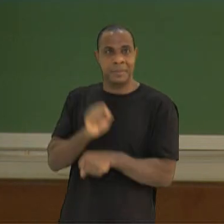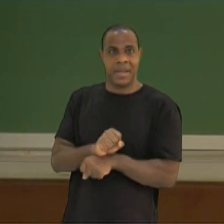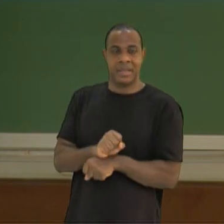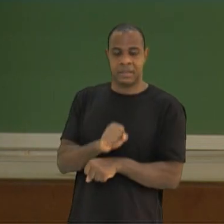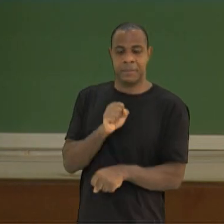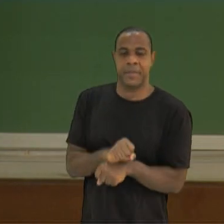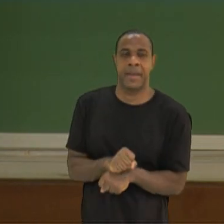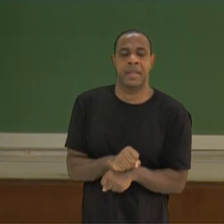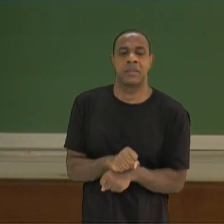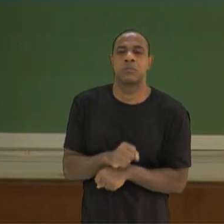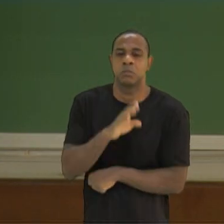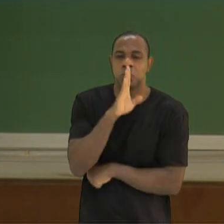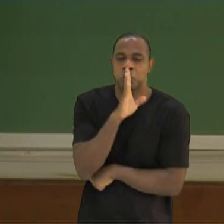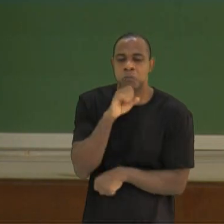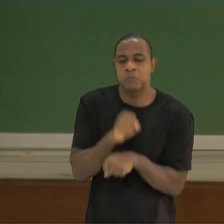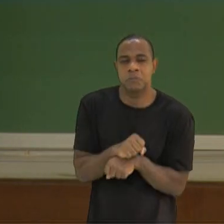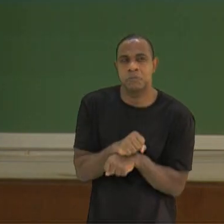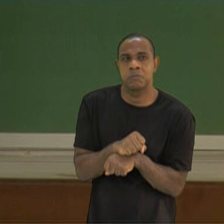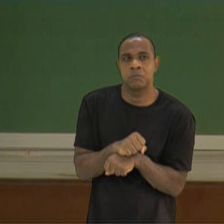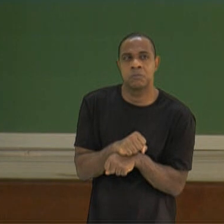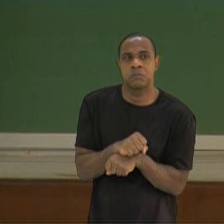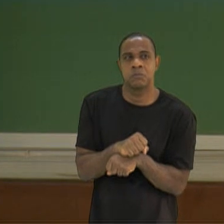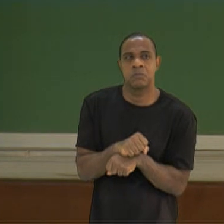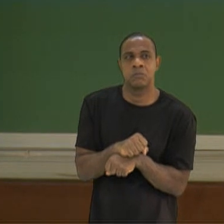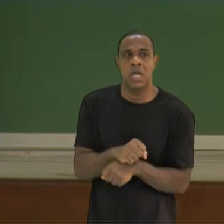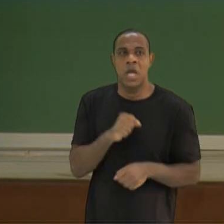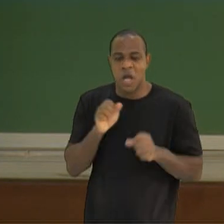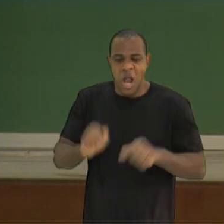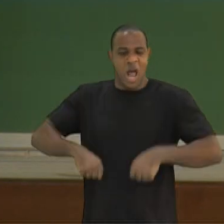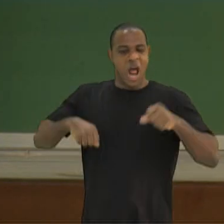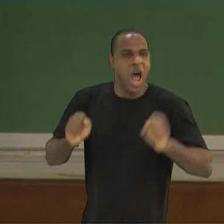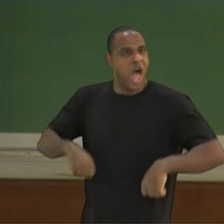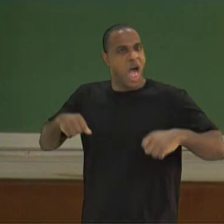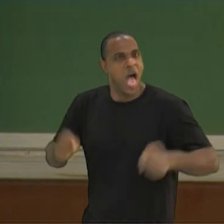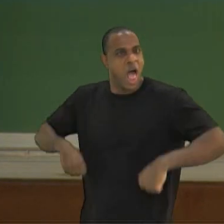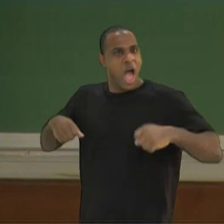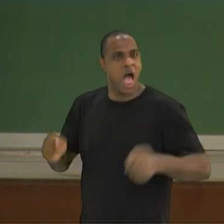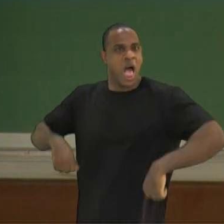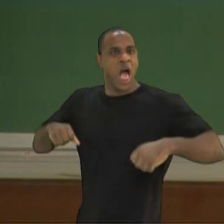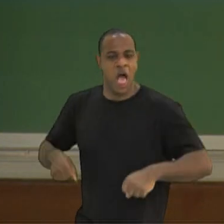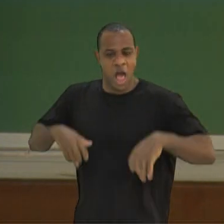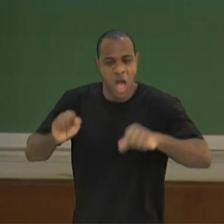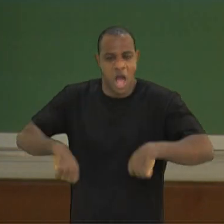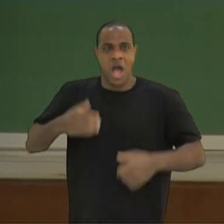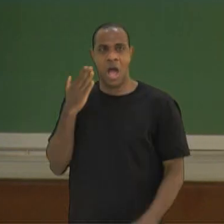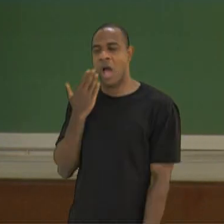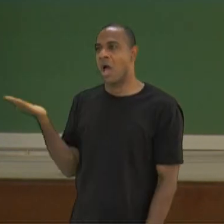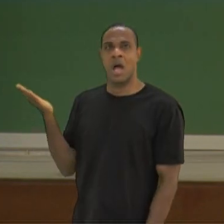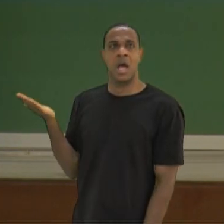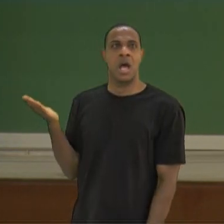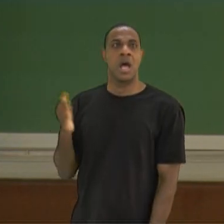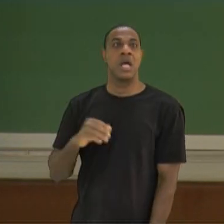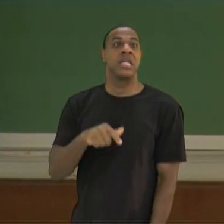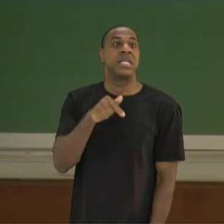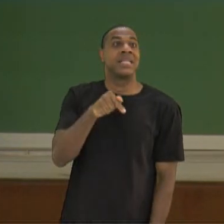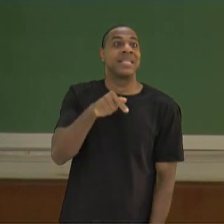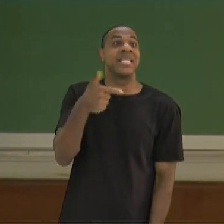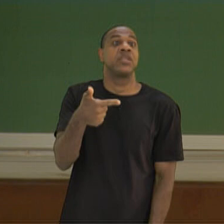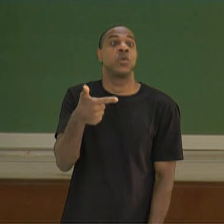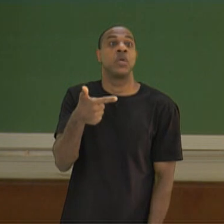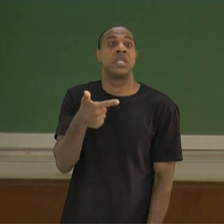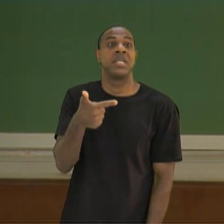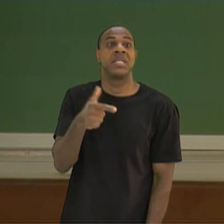estava parado, quietinho lá, atinge uma velocidade de 72 km por hora em apenas